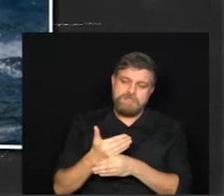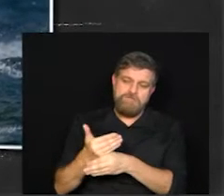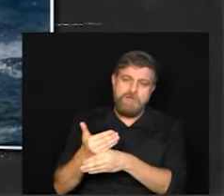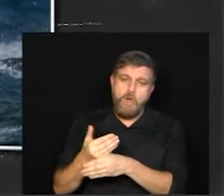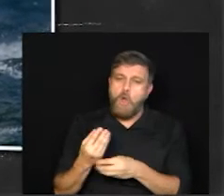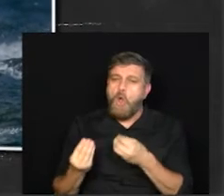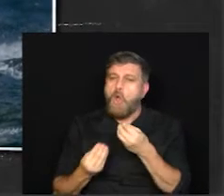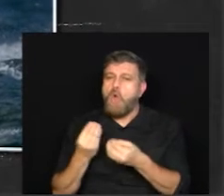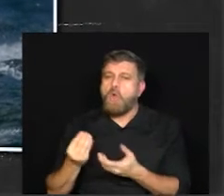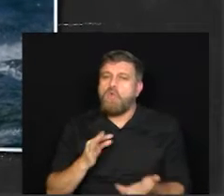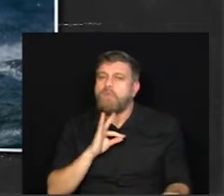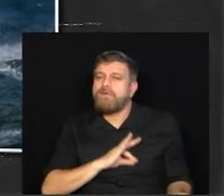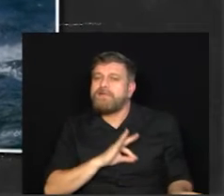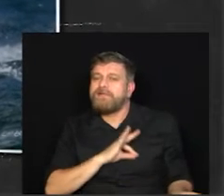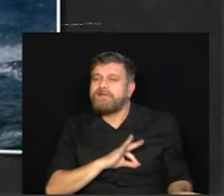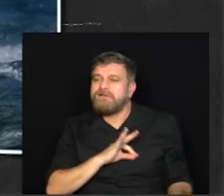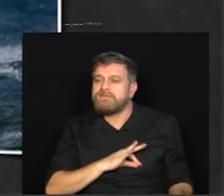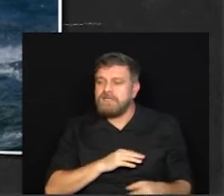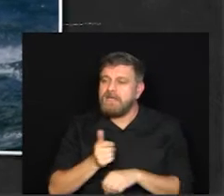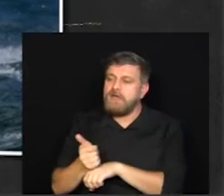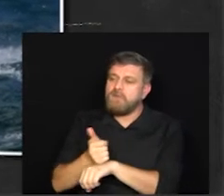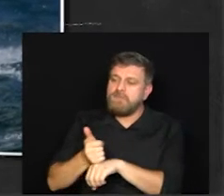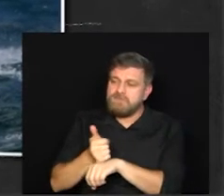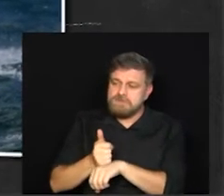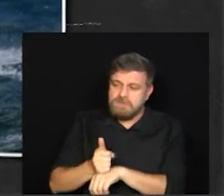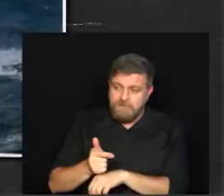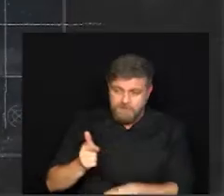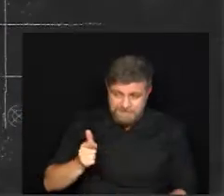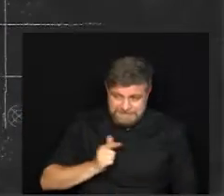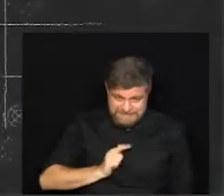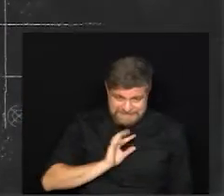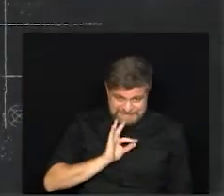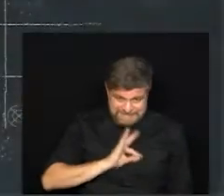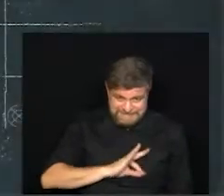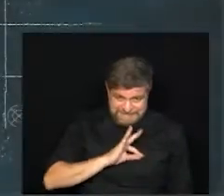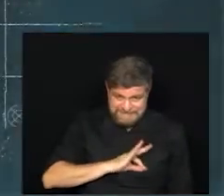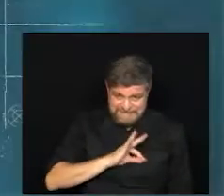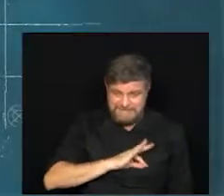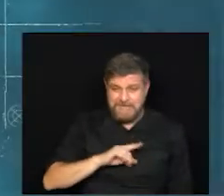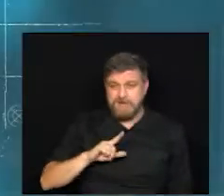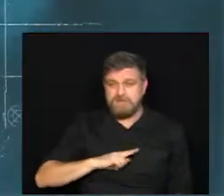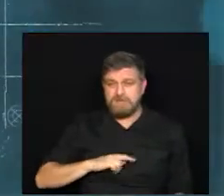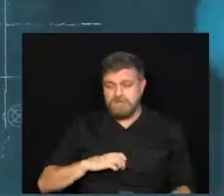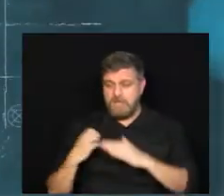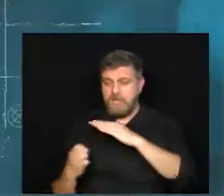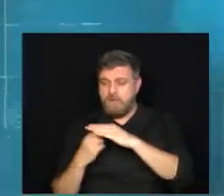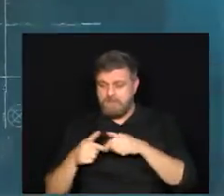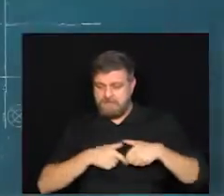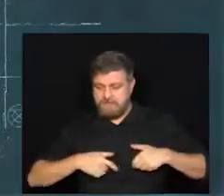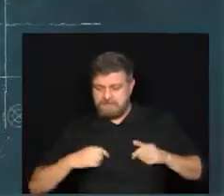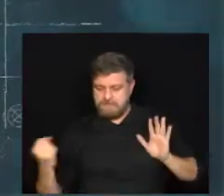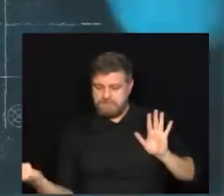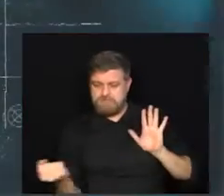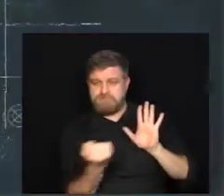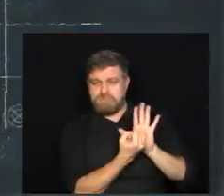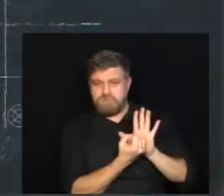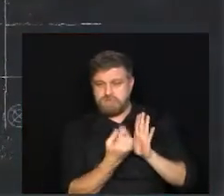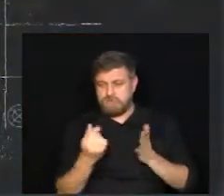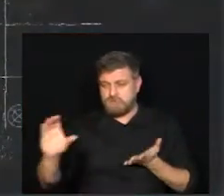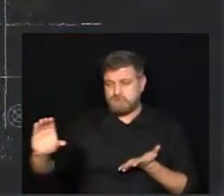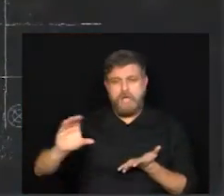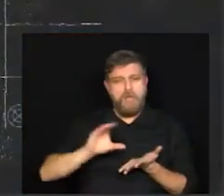país ele se sustenta? Você tem um salário, patrocínio, dinheiro